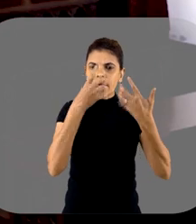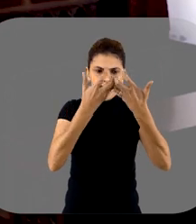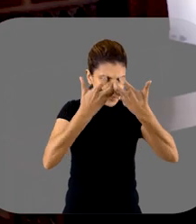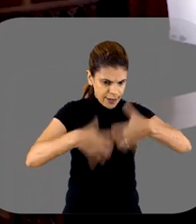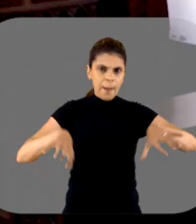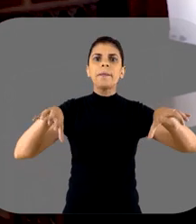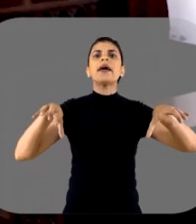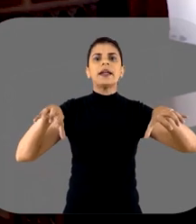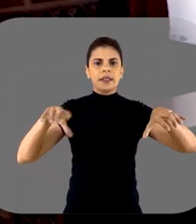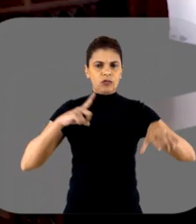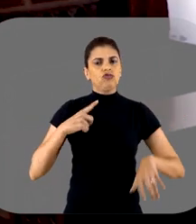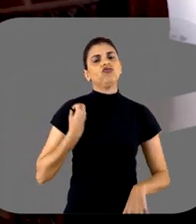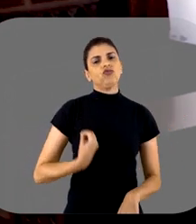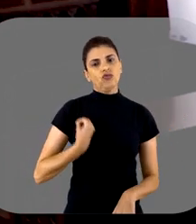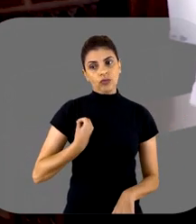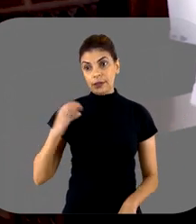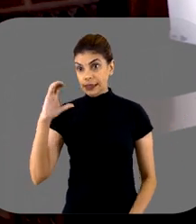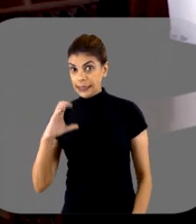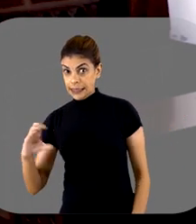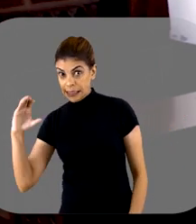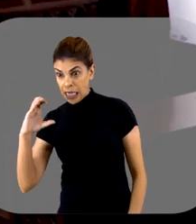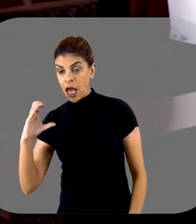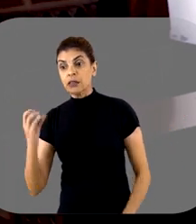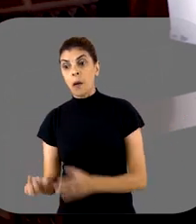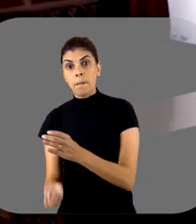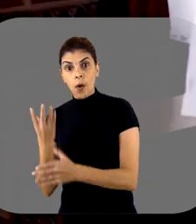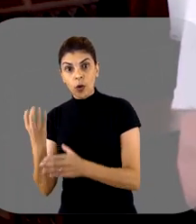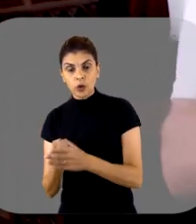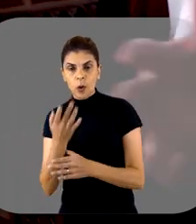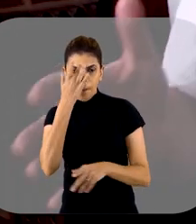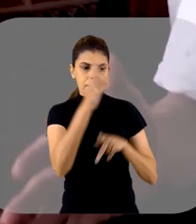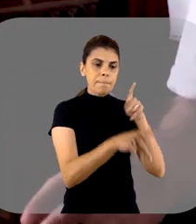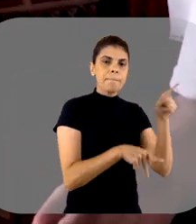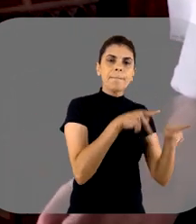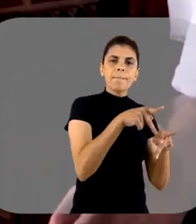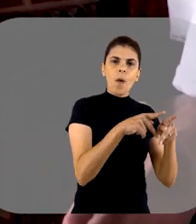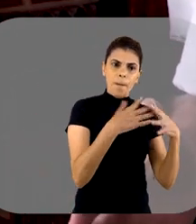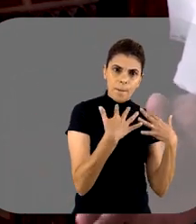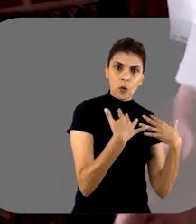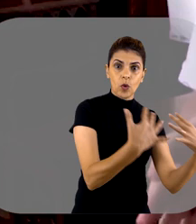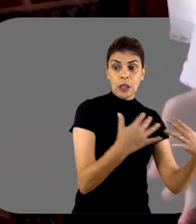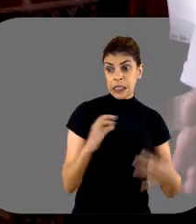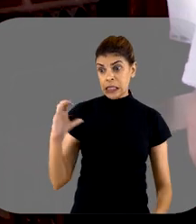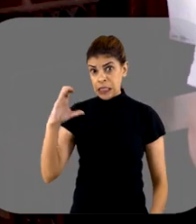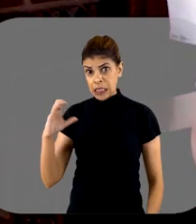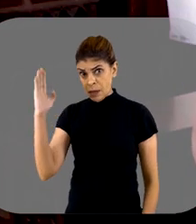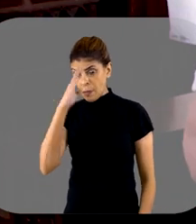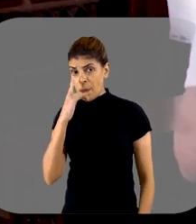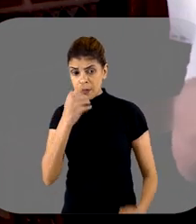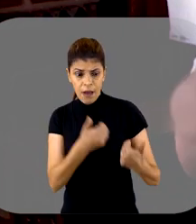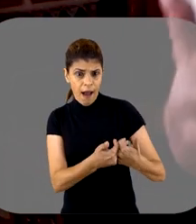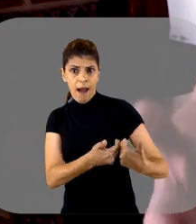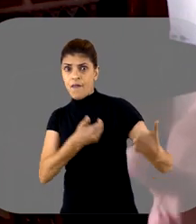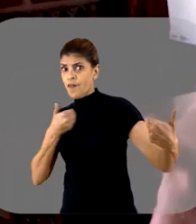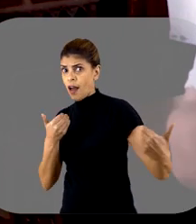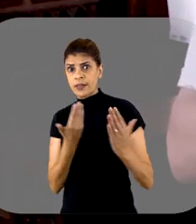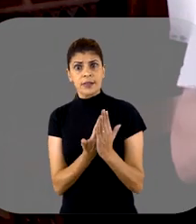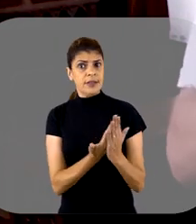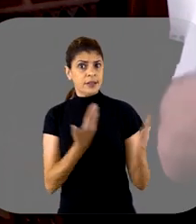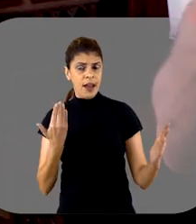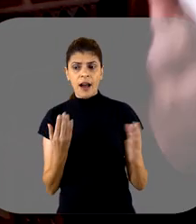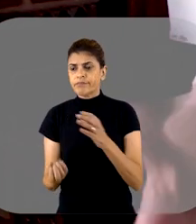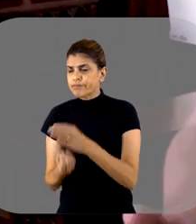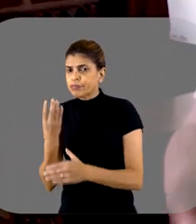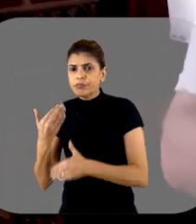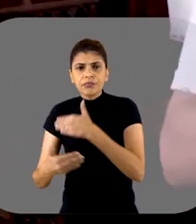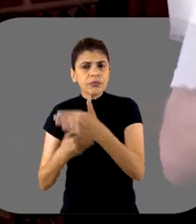essa separação grande que existe entre a ciência que é produzida e a população em geral. A ciência brasileira está afastada muitas vezes